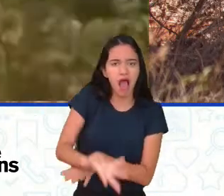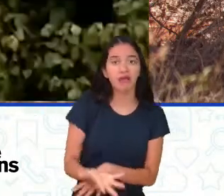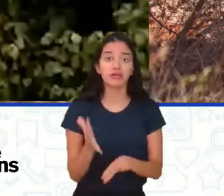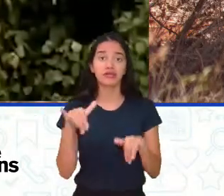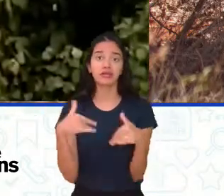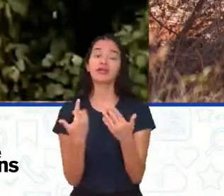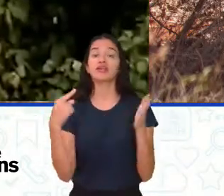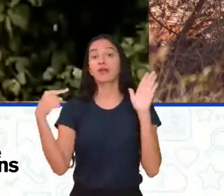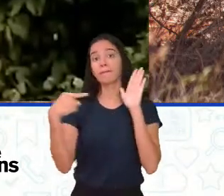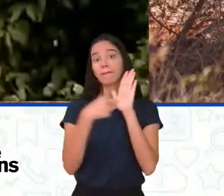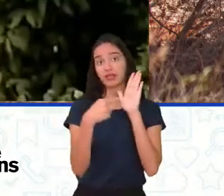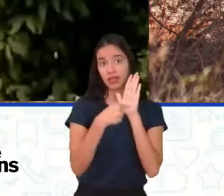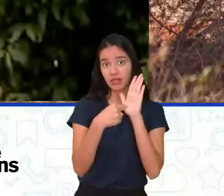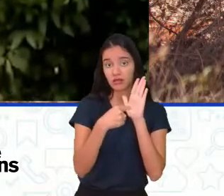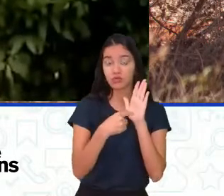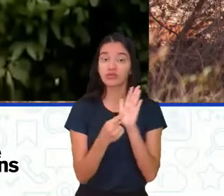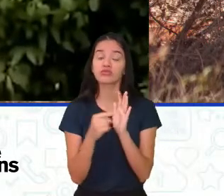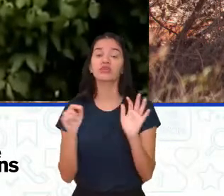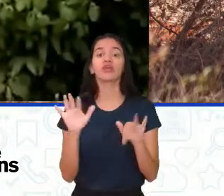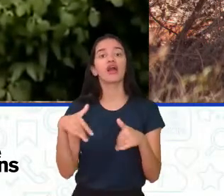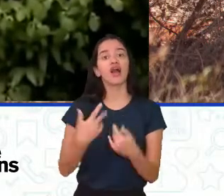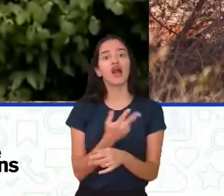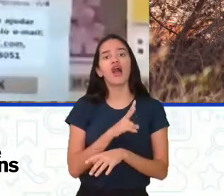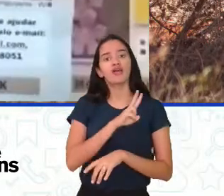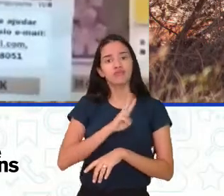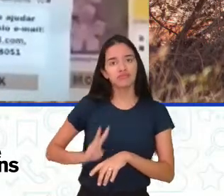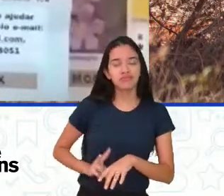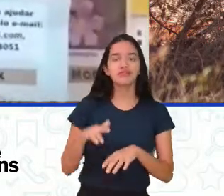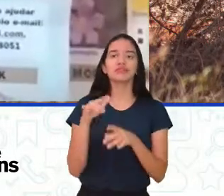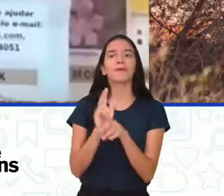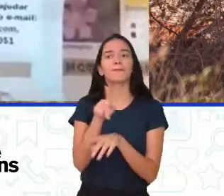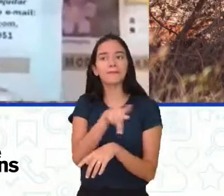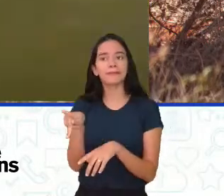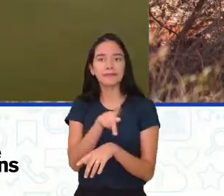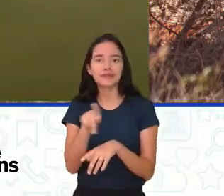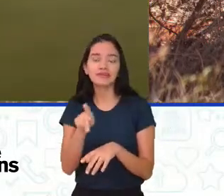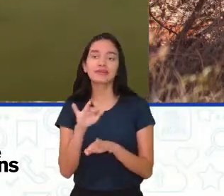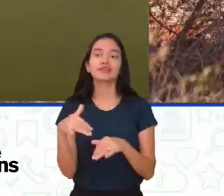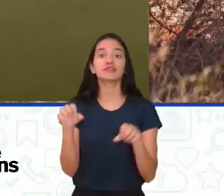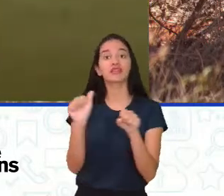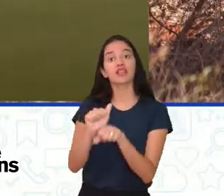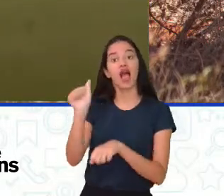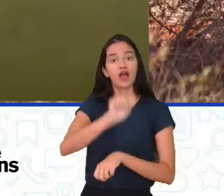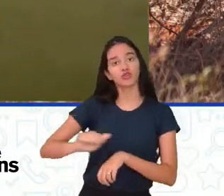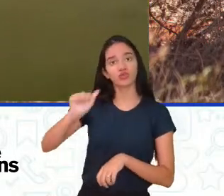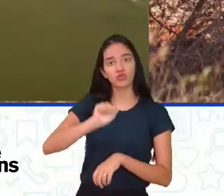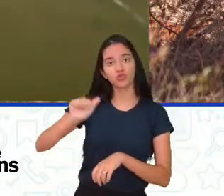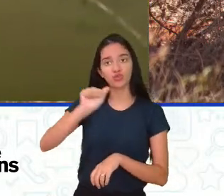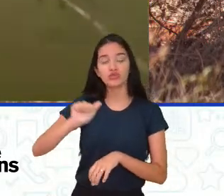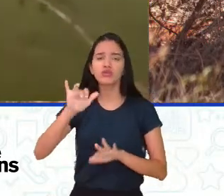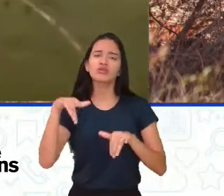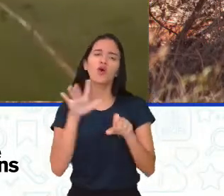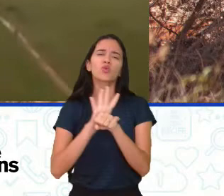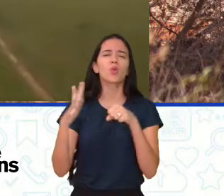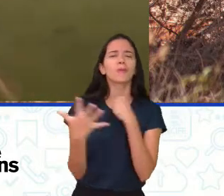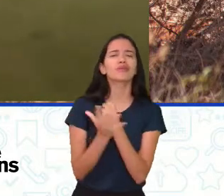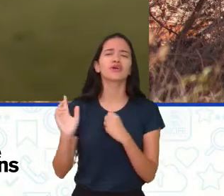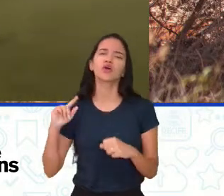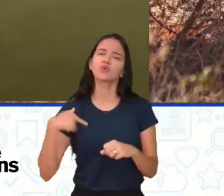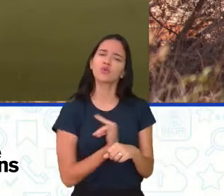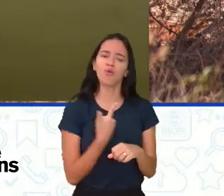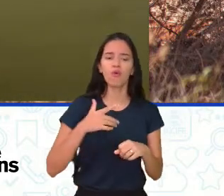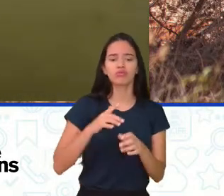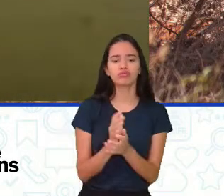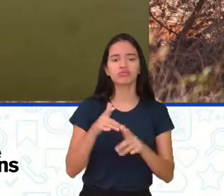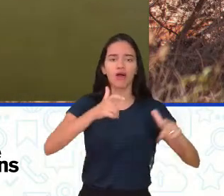denuncia a vice-presidente da Associação Quilombo Calunga, Dominga Natália. Há pouco tempo, agora no meio da pandemia, uma parte